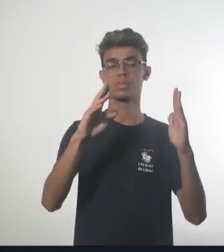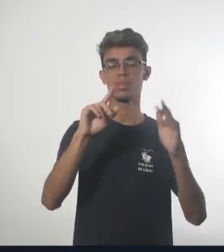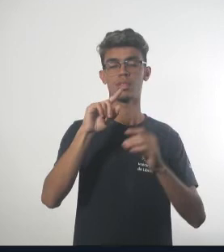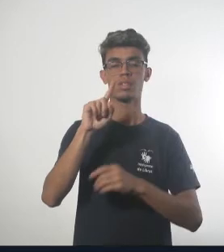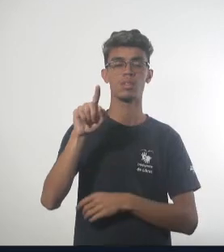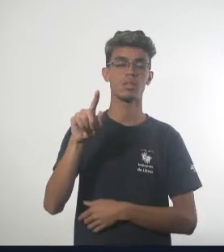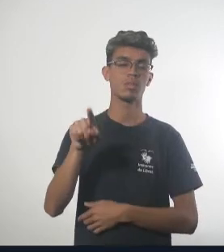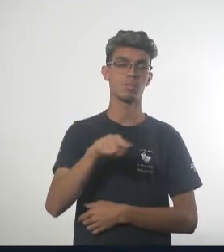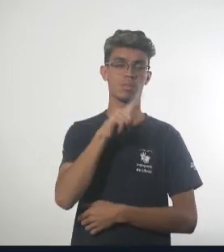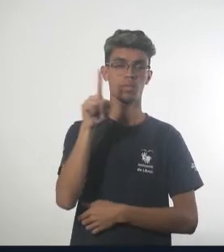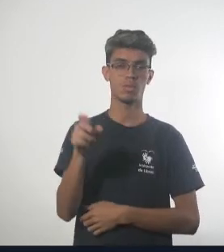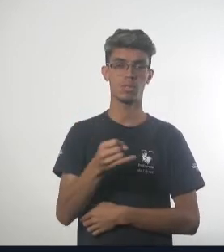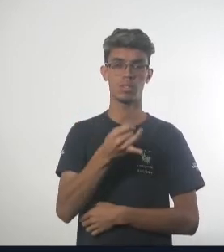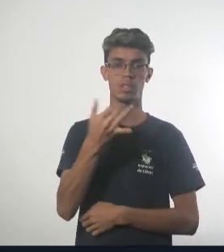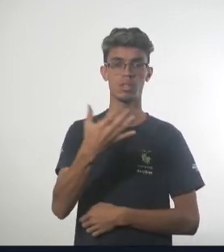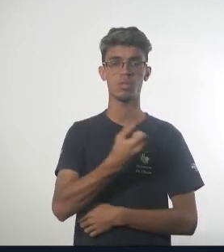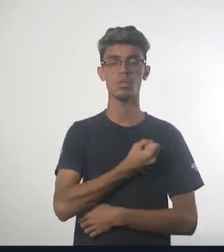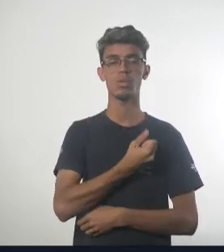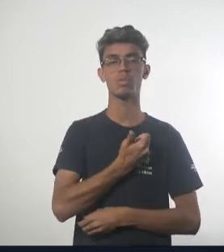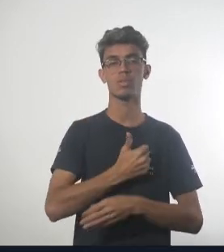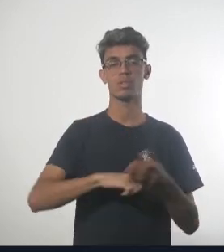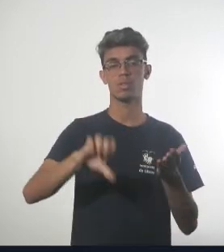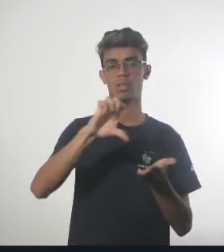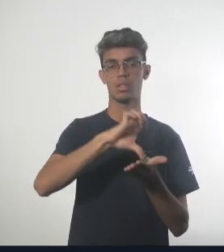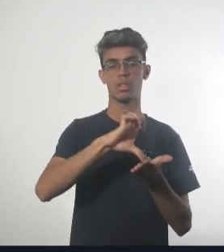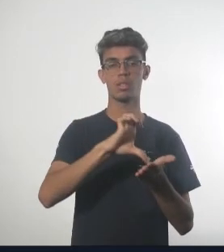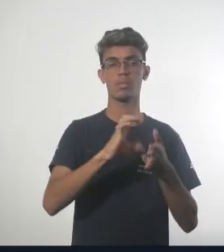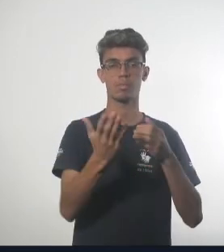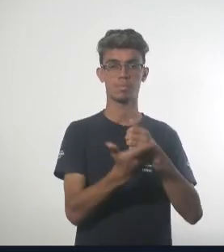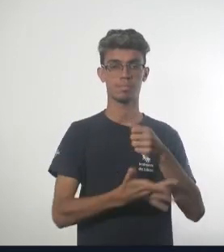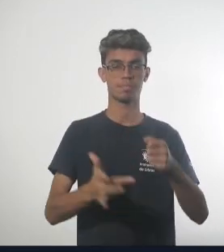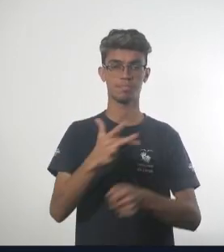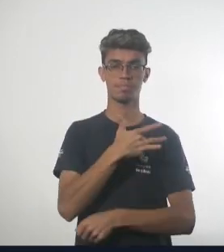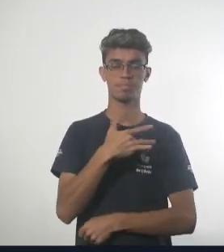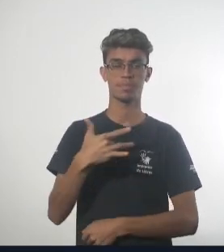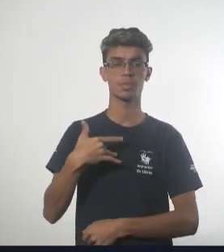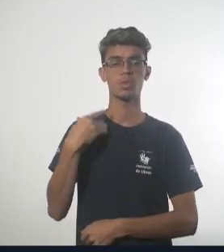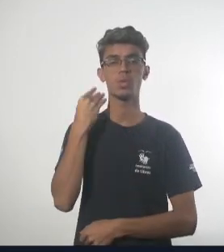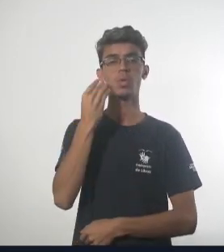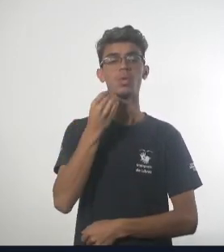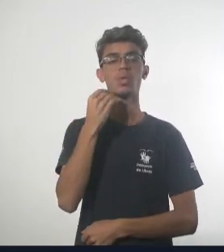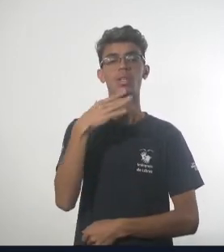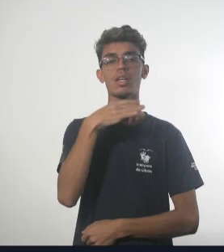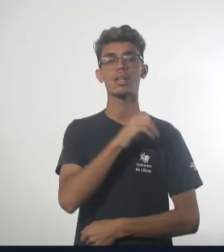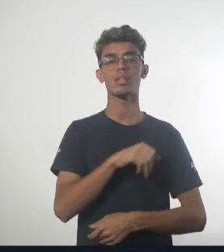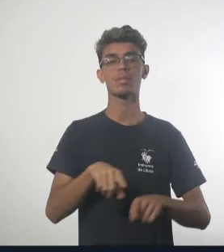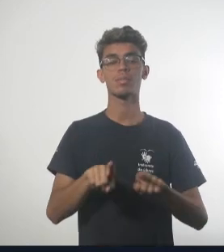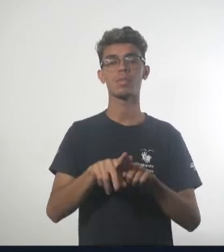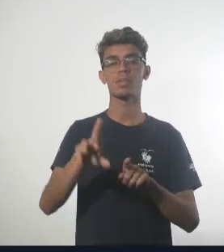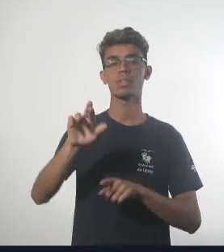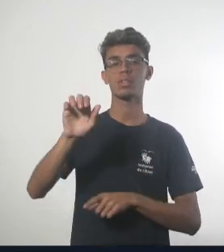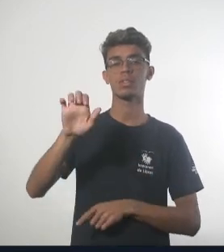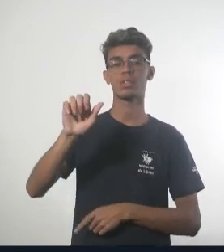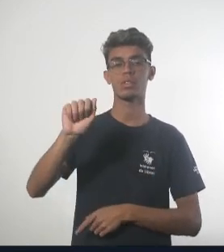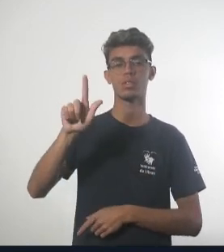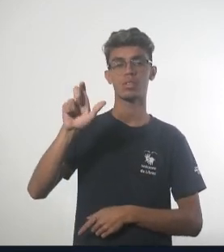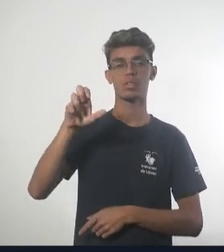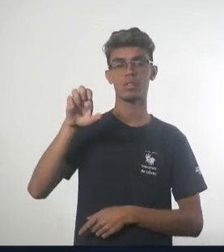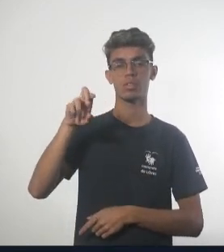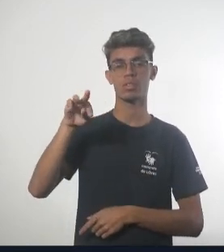número de casos triados por unidade básica de saúde. Em relação aos casos reagentes, nós tivemos,